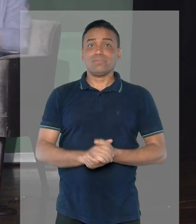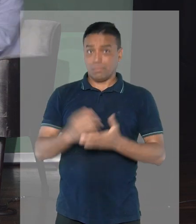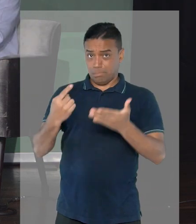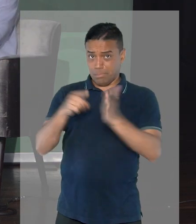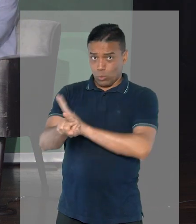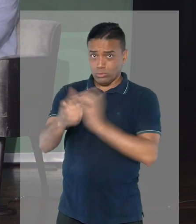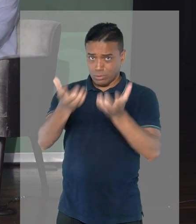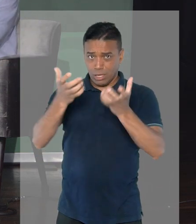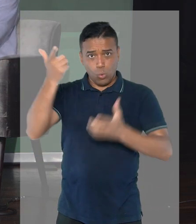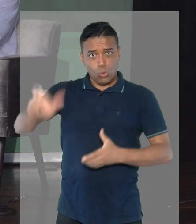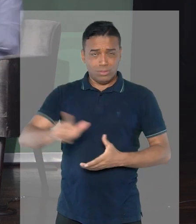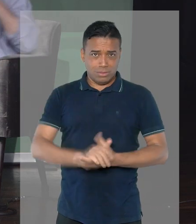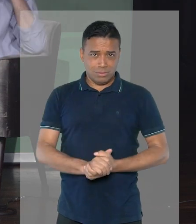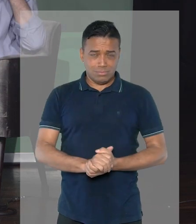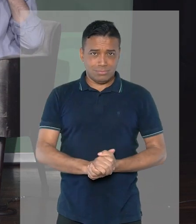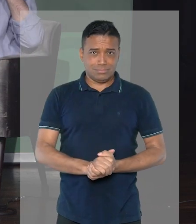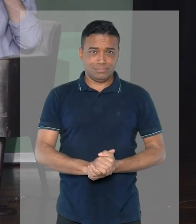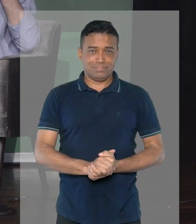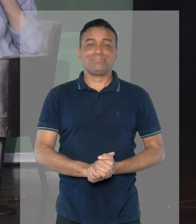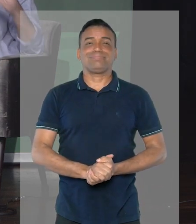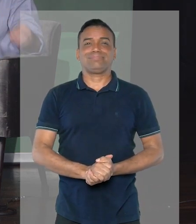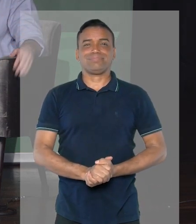Alguém mais?